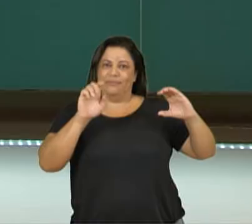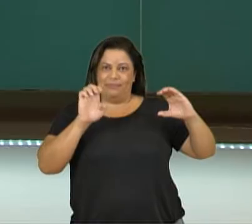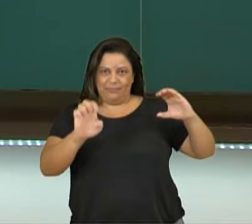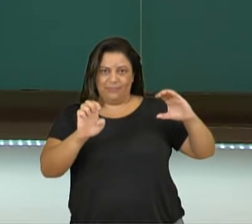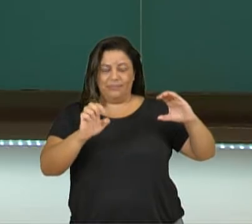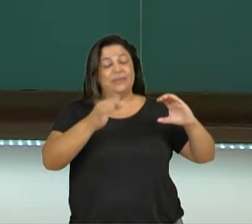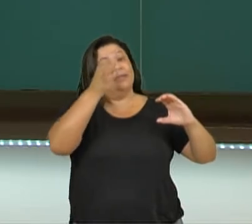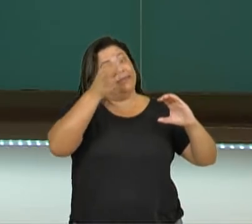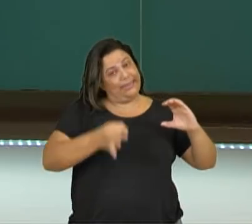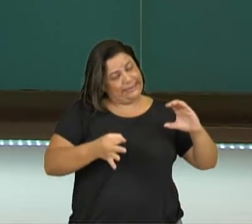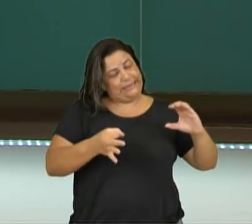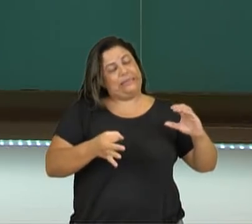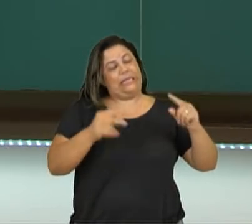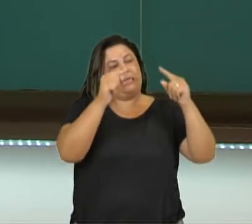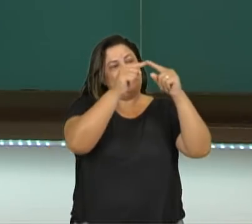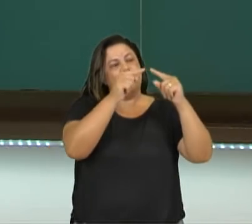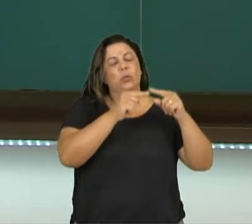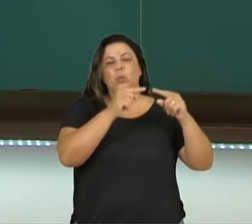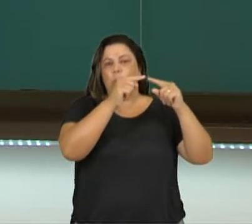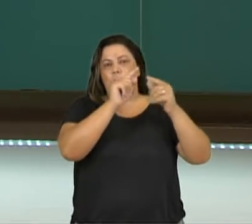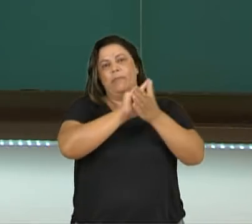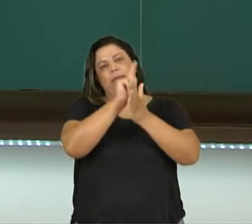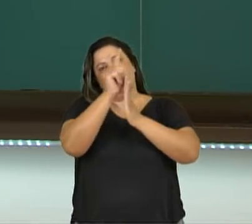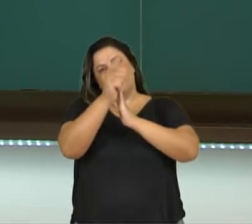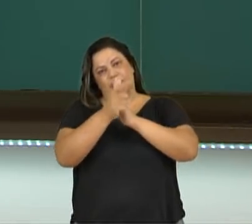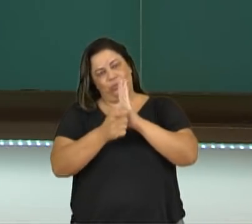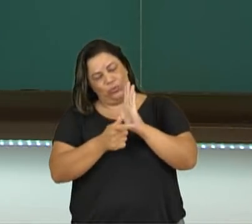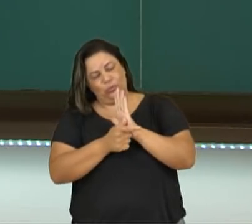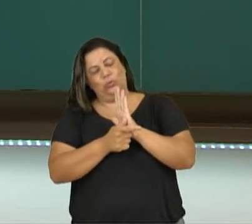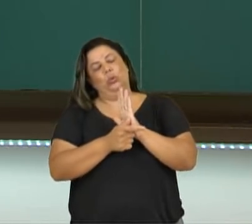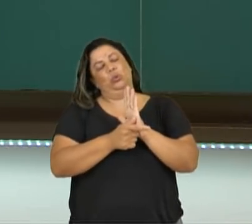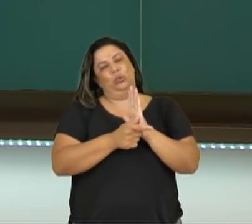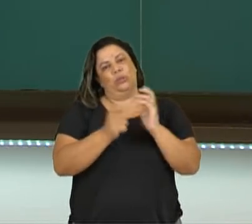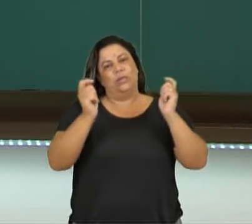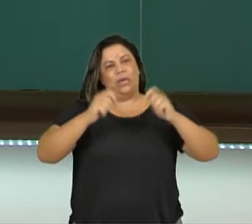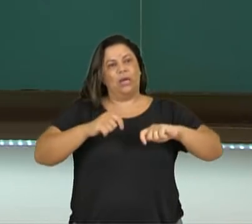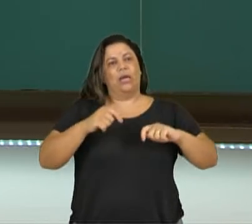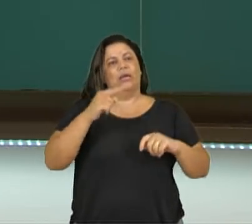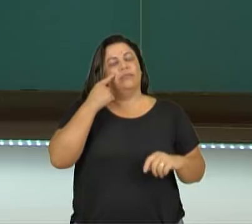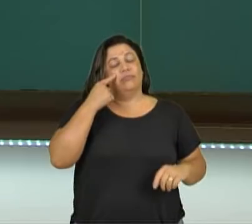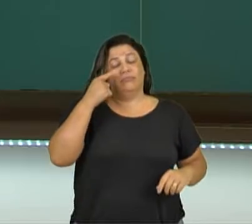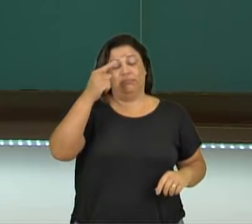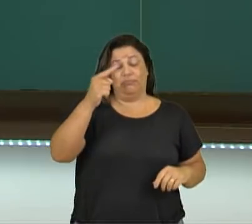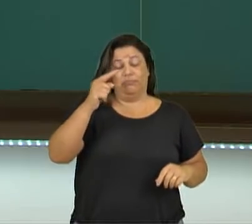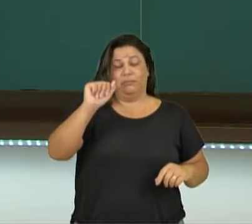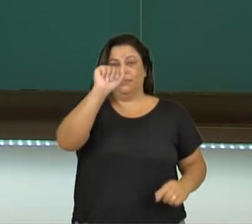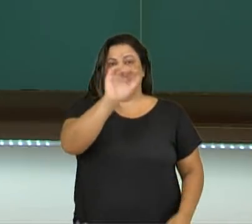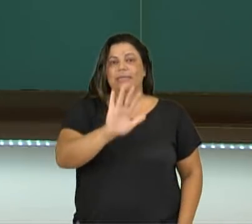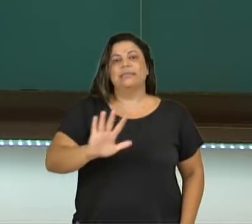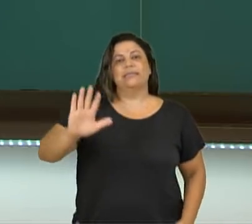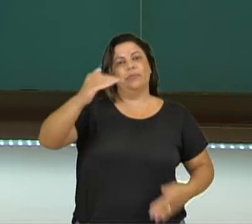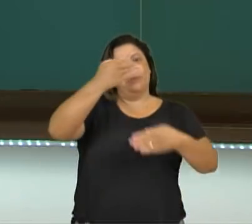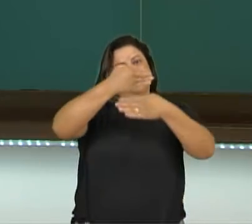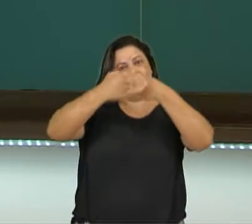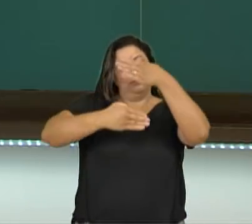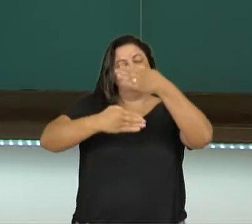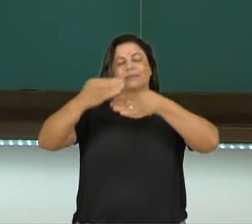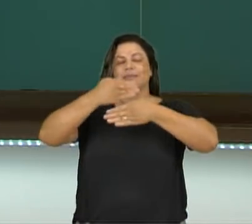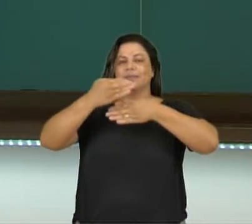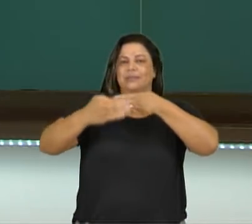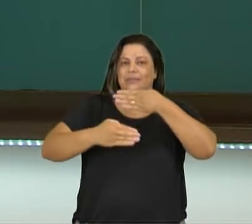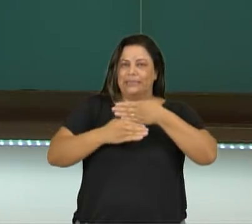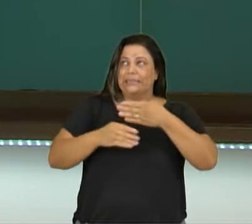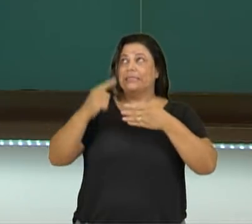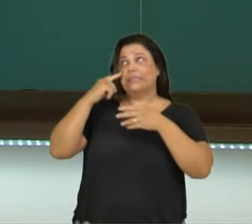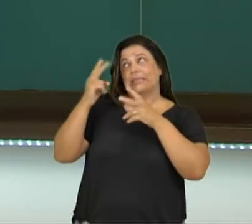que melhor responde qual é o gênero discursivo presente nessa imagem, né, nesse quadrinho